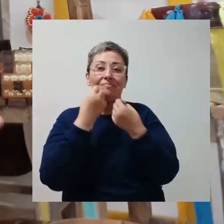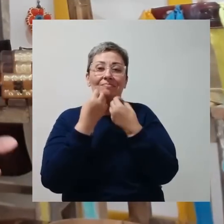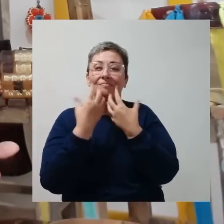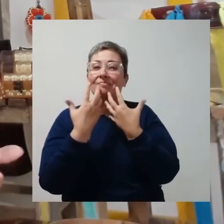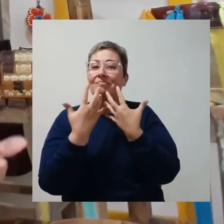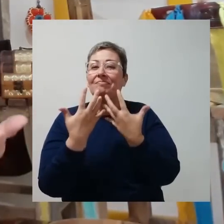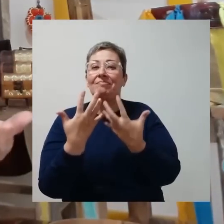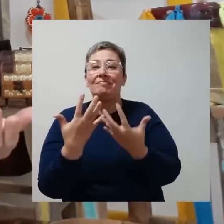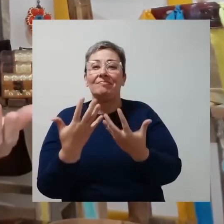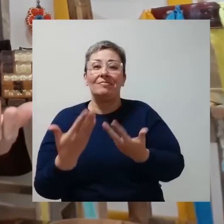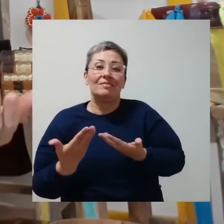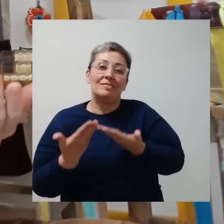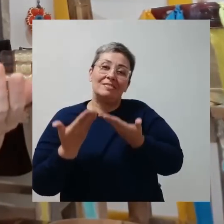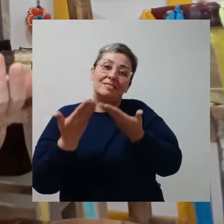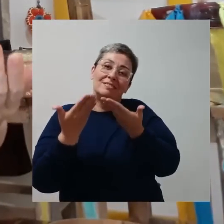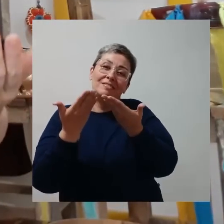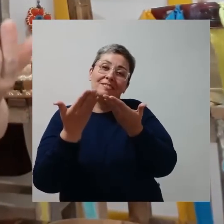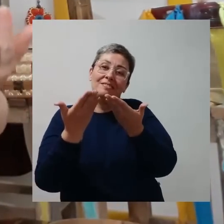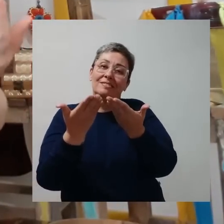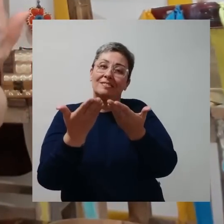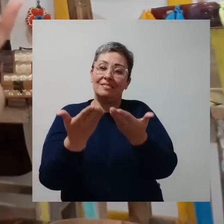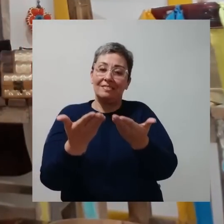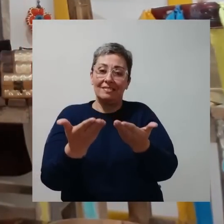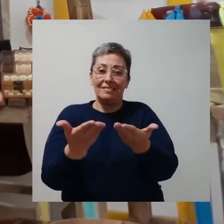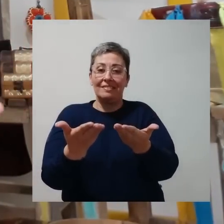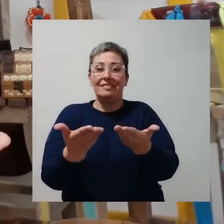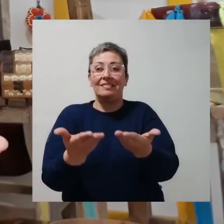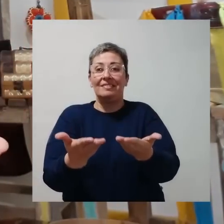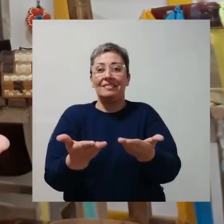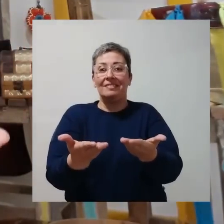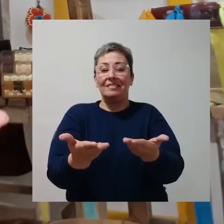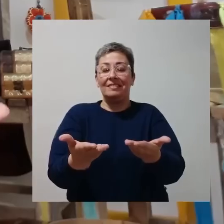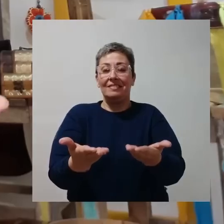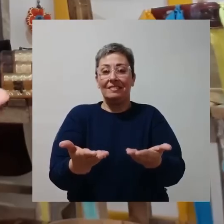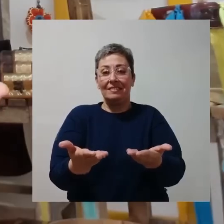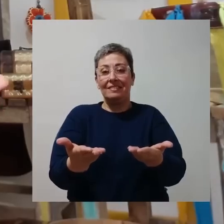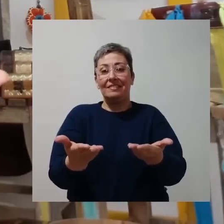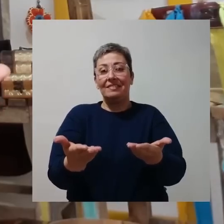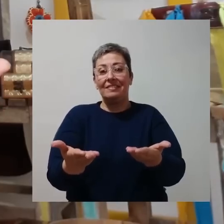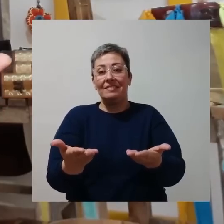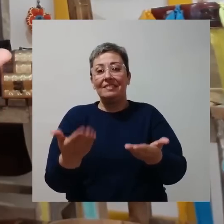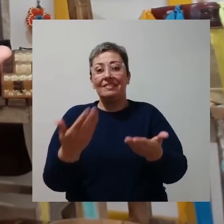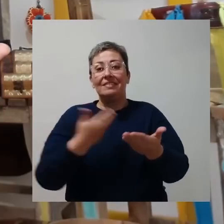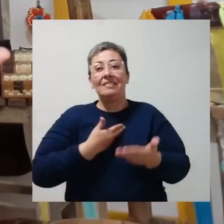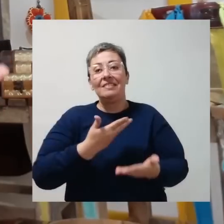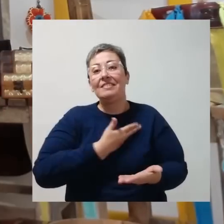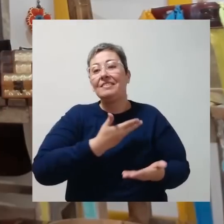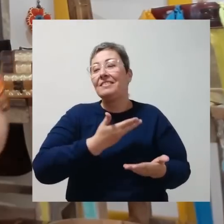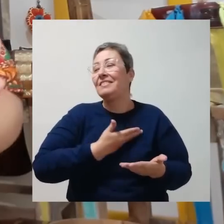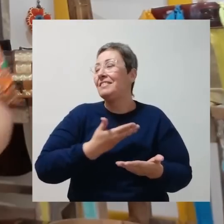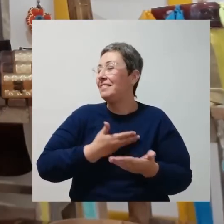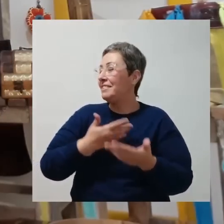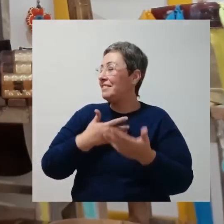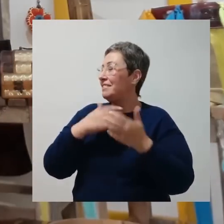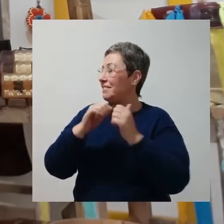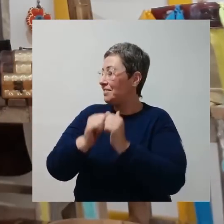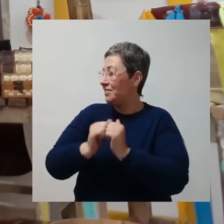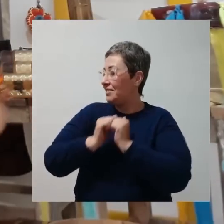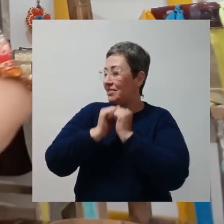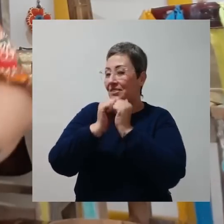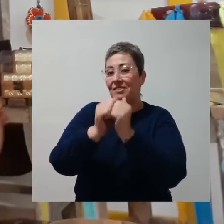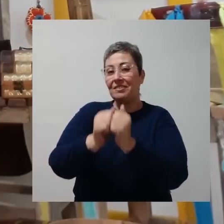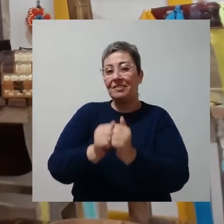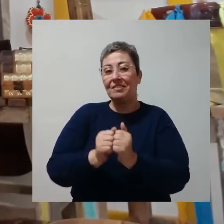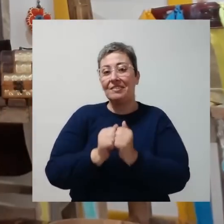mar, um peixe bom eu vou trazer, meus